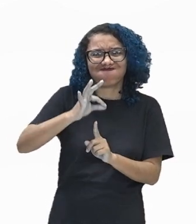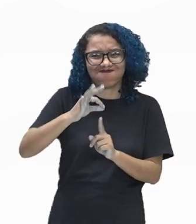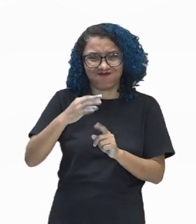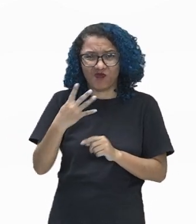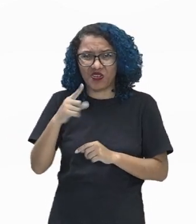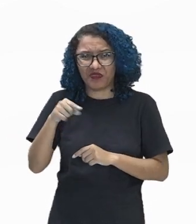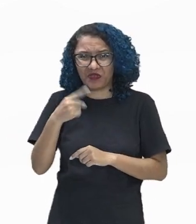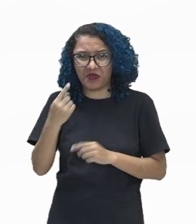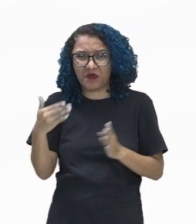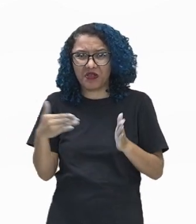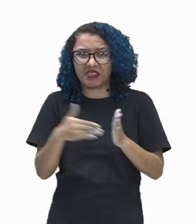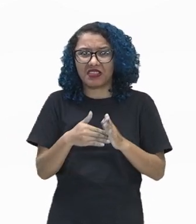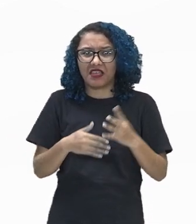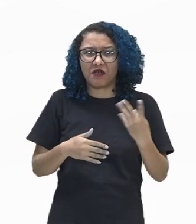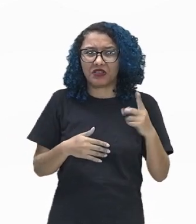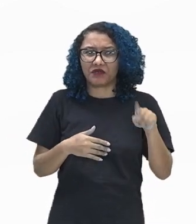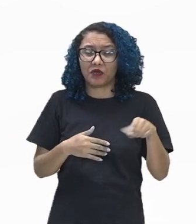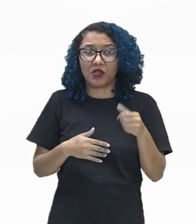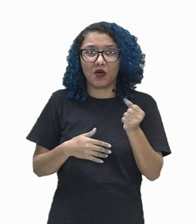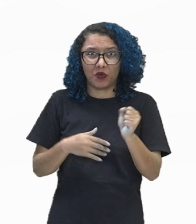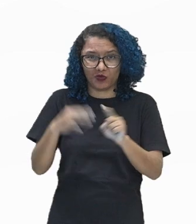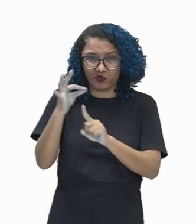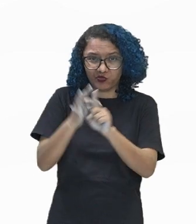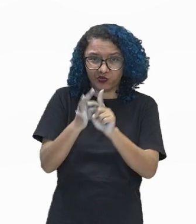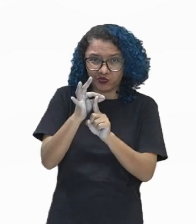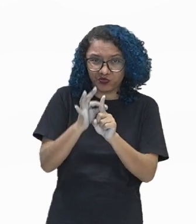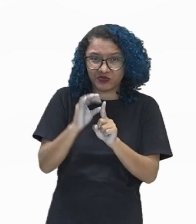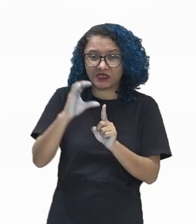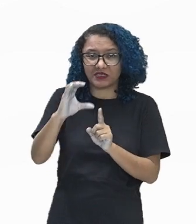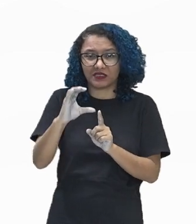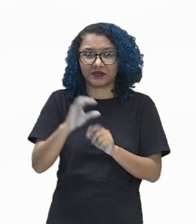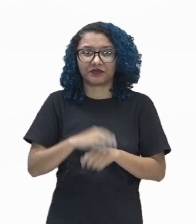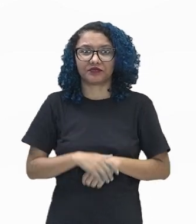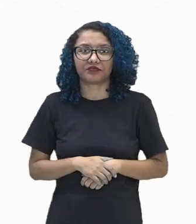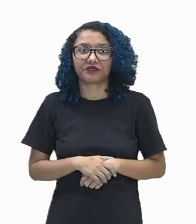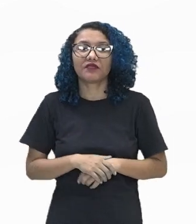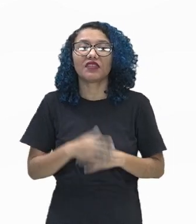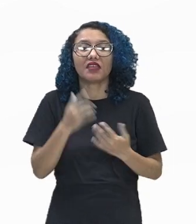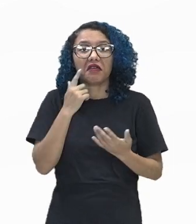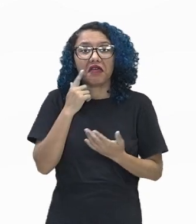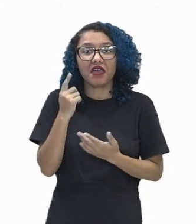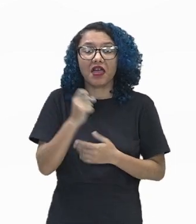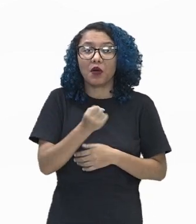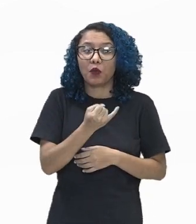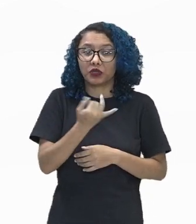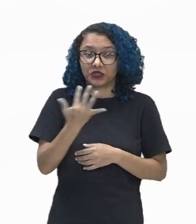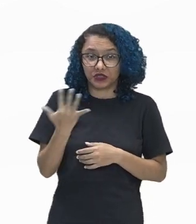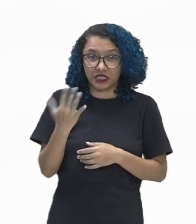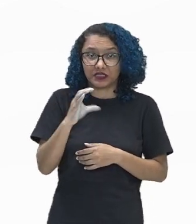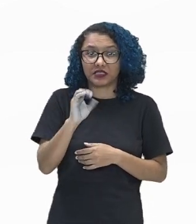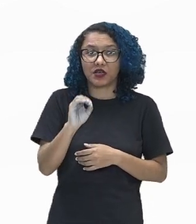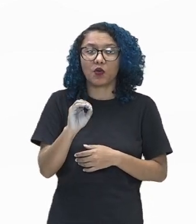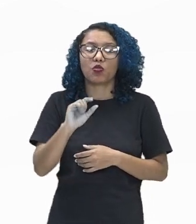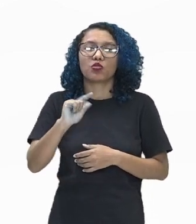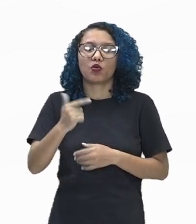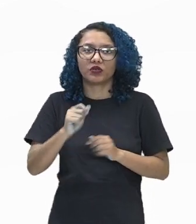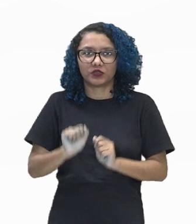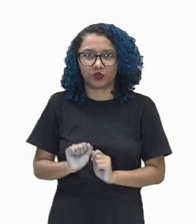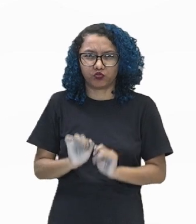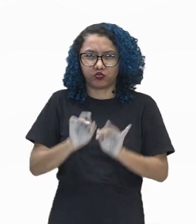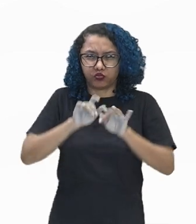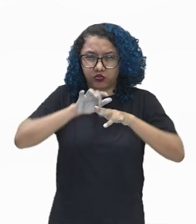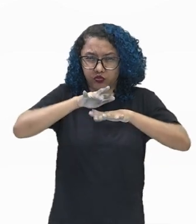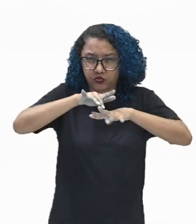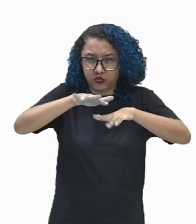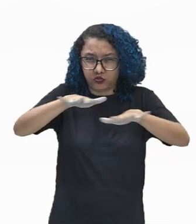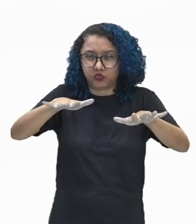ali 50, 100, 150, a quantidade de CO2, tá, em gigatonelada liberado no ambiente. Isso tem